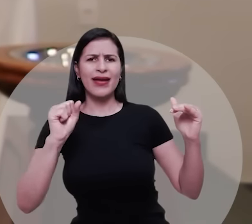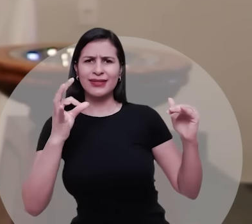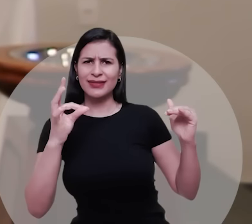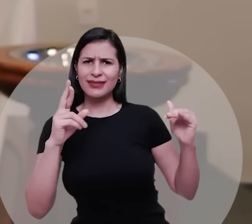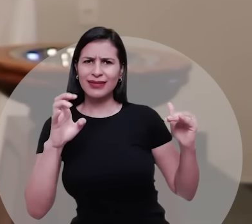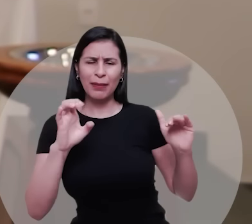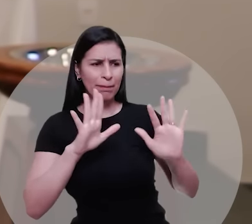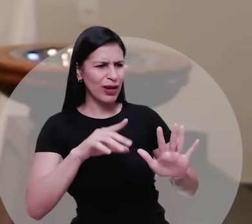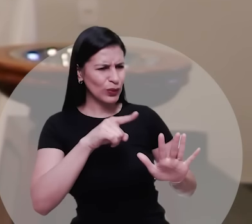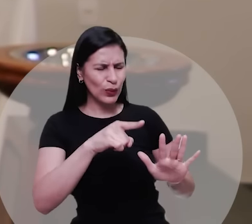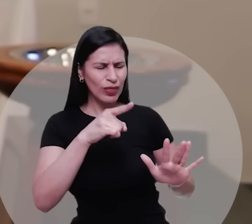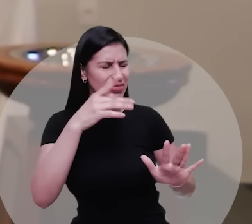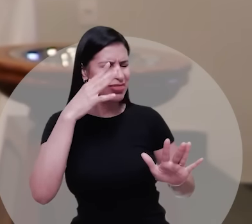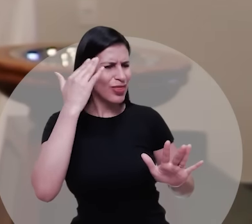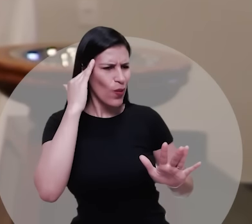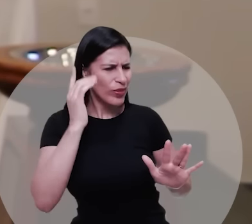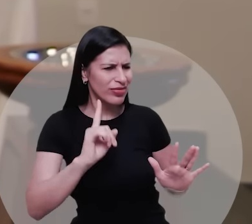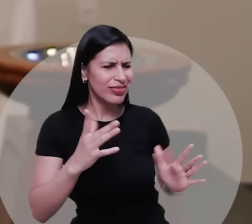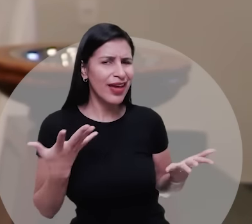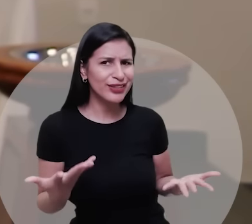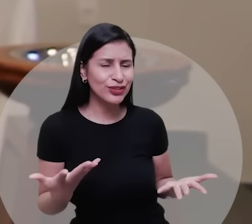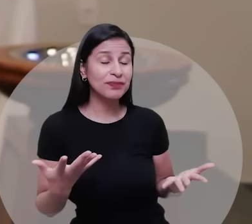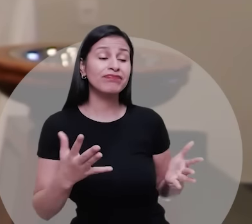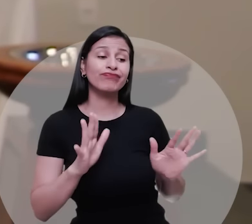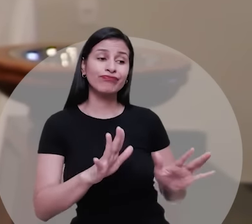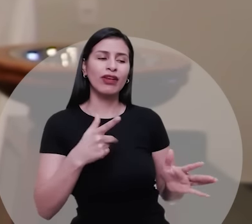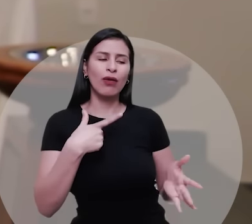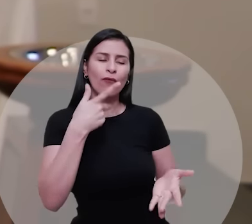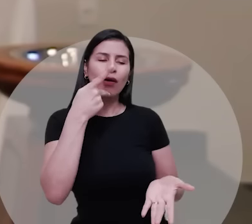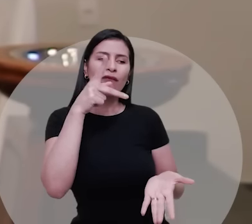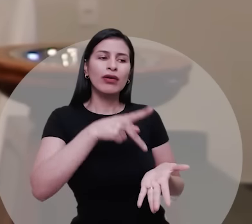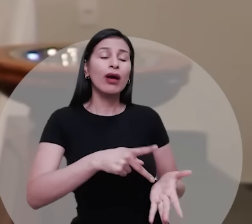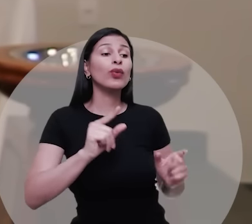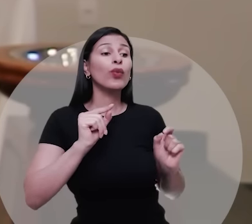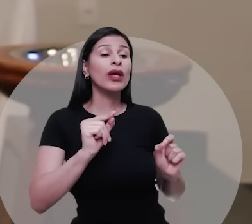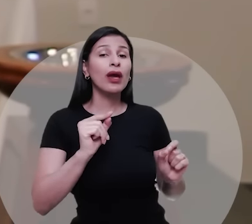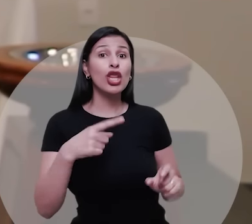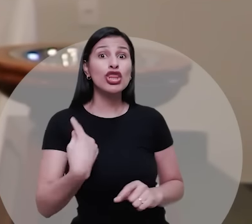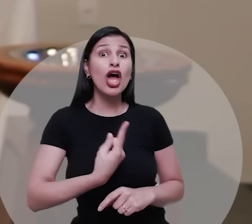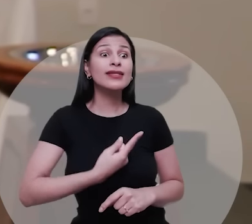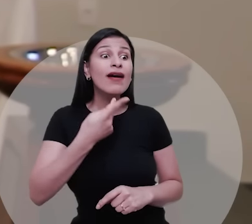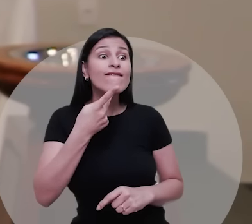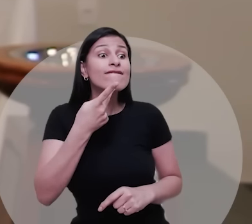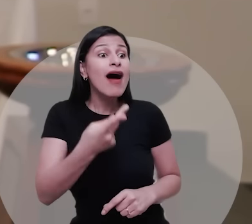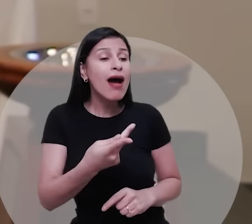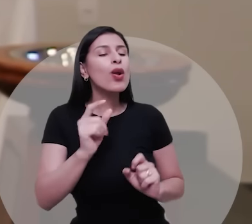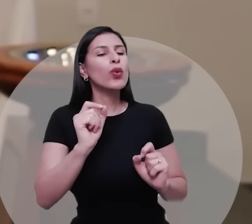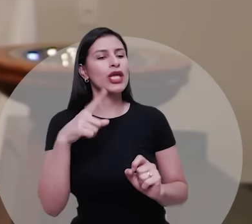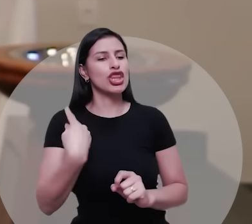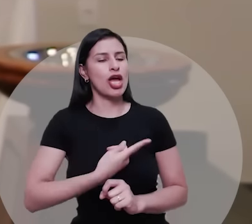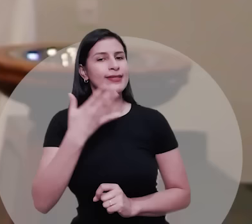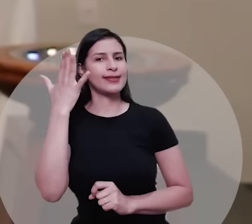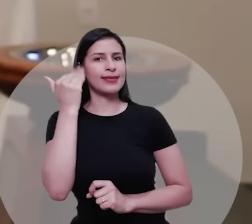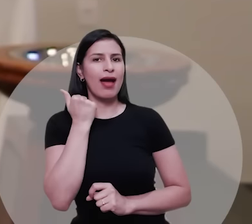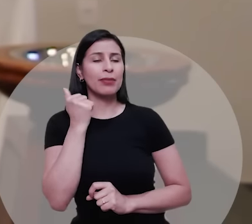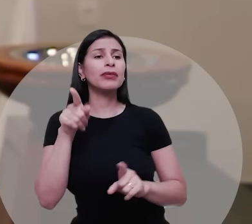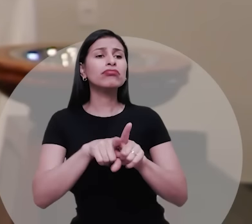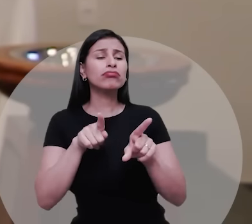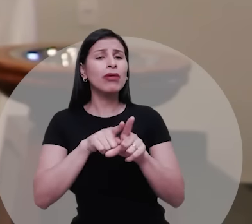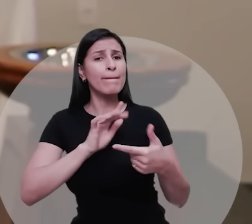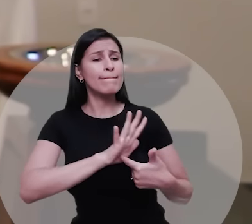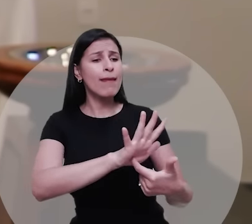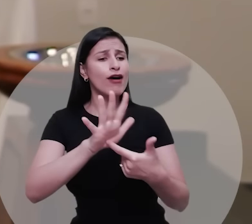Em verdade lhe digo, que nós falamos do que sabemos e damos testemunho do que vimos, mas vocês